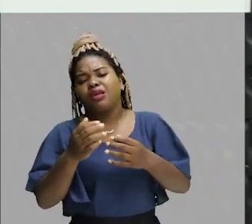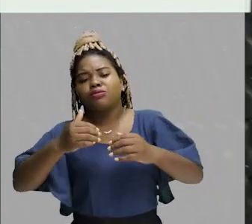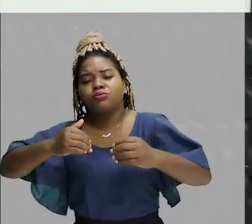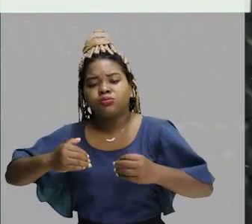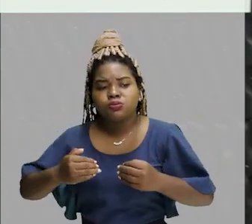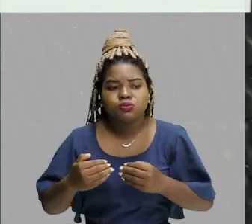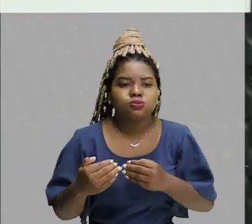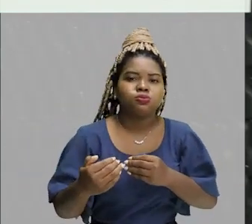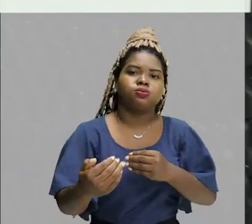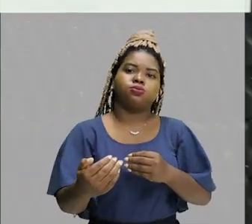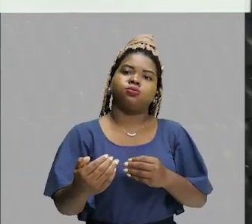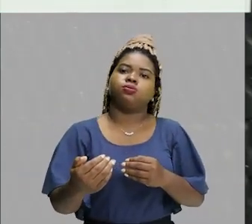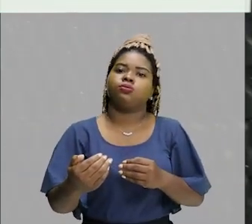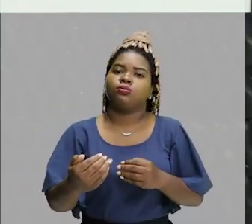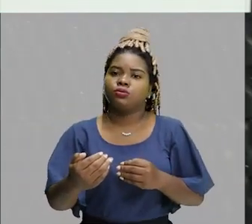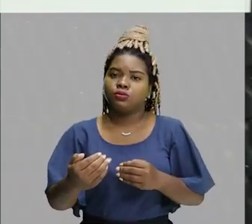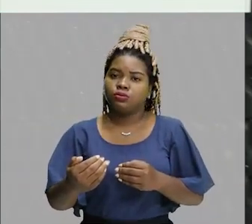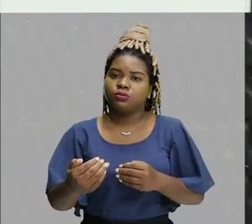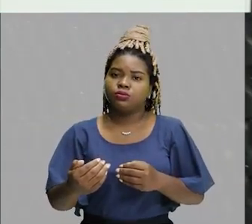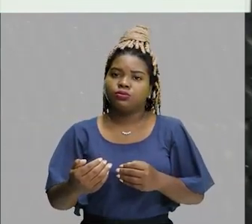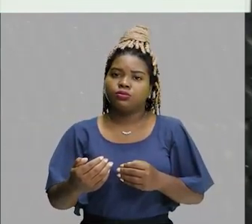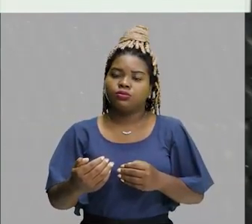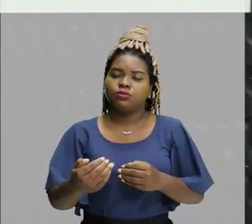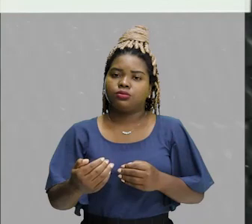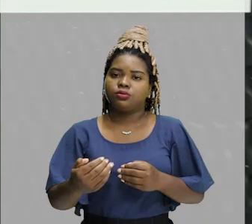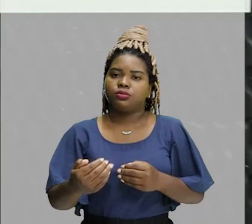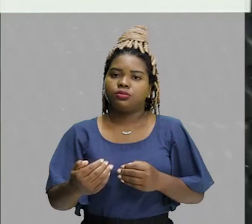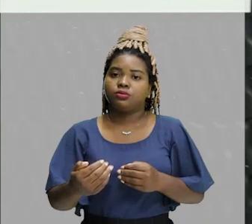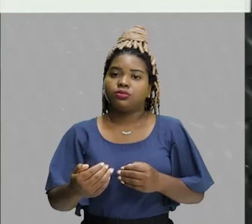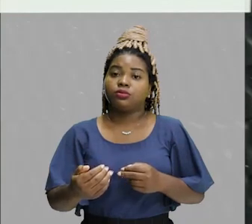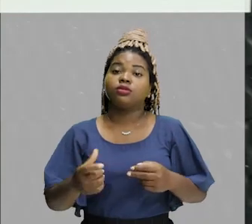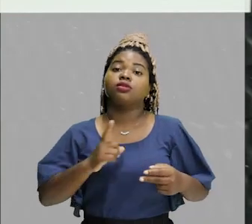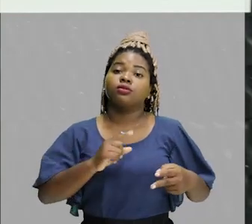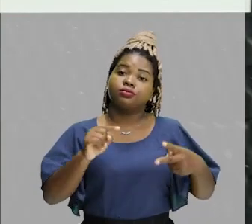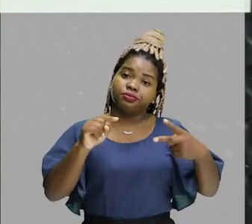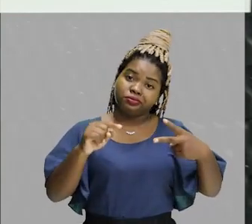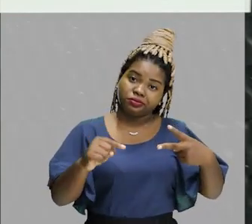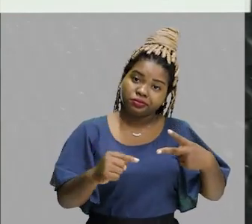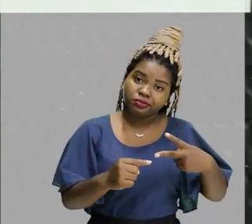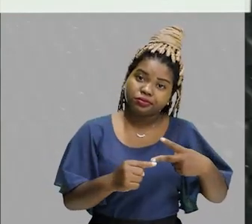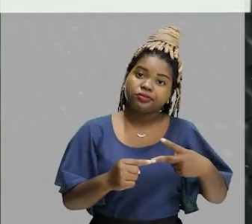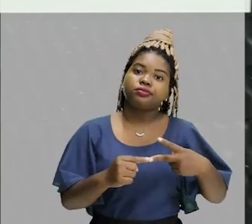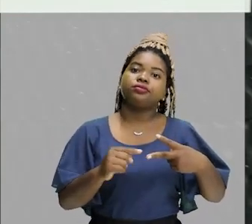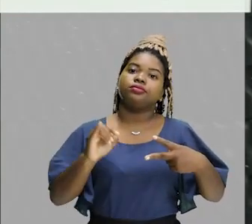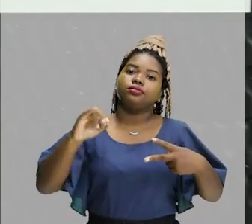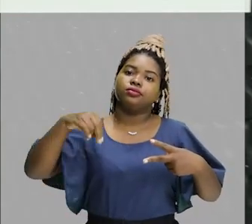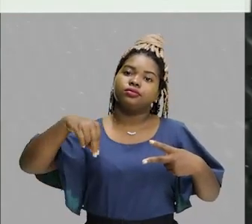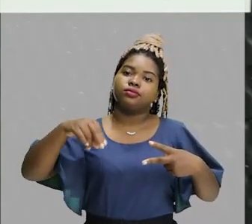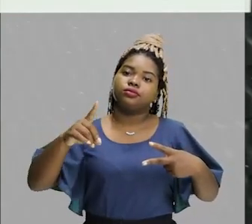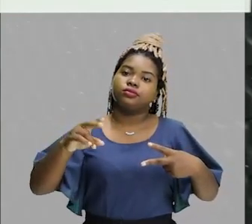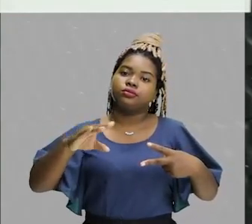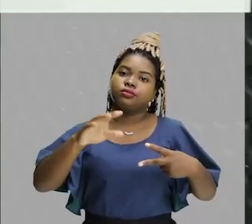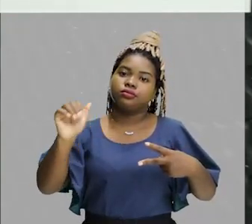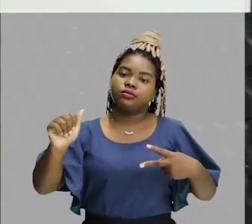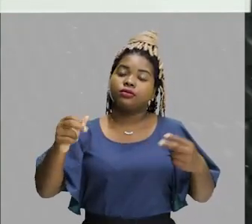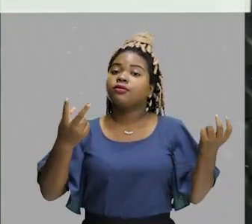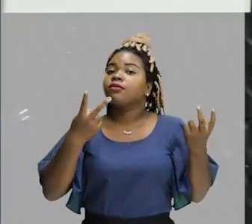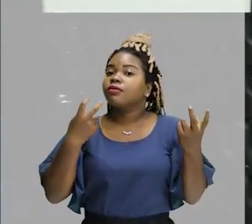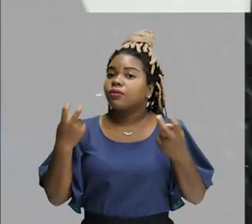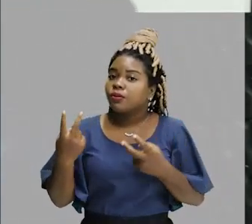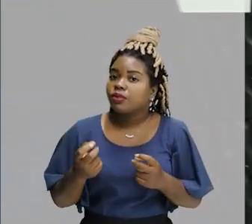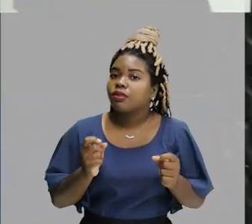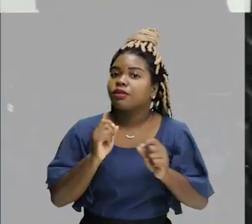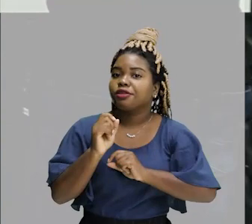coisas ao que eu não tive a oportunidade de observar, eu vou usar a indução. Perceba que a